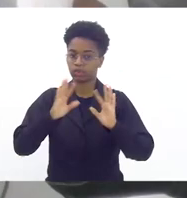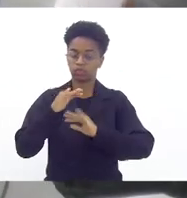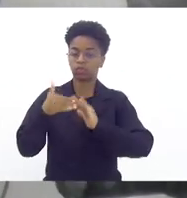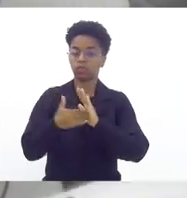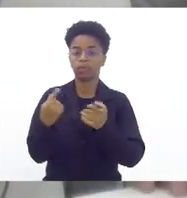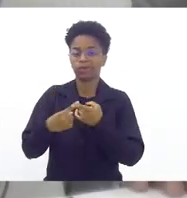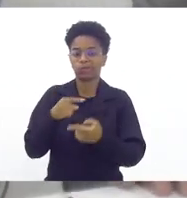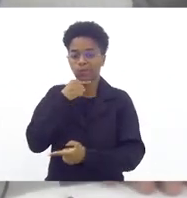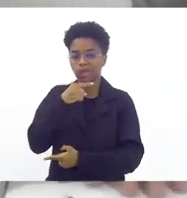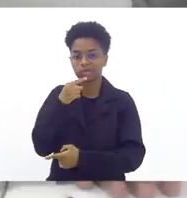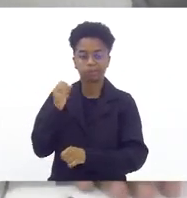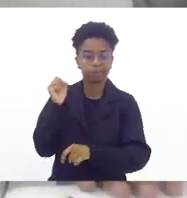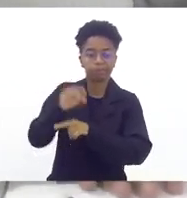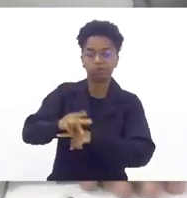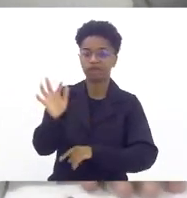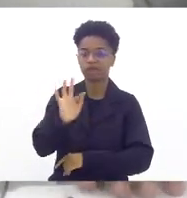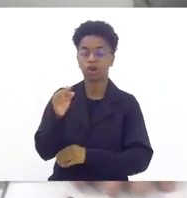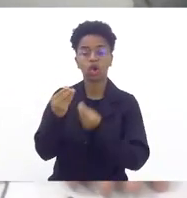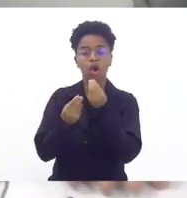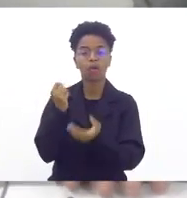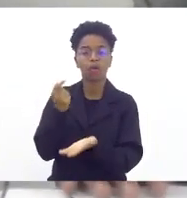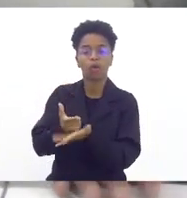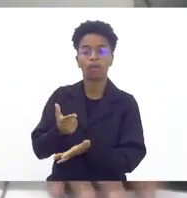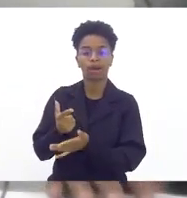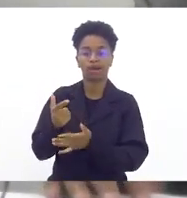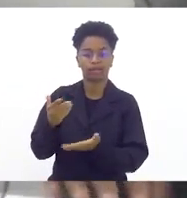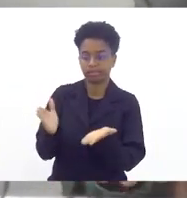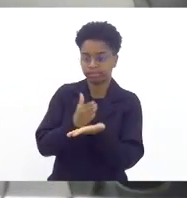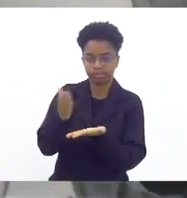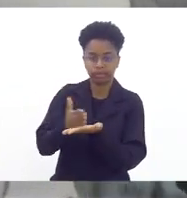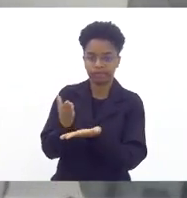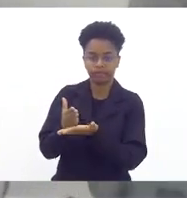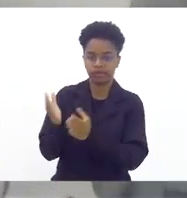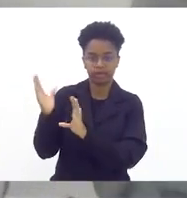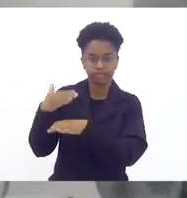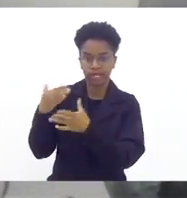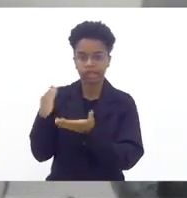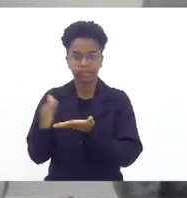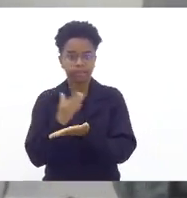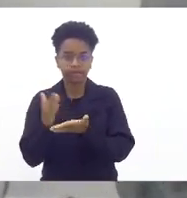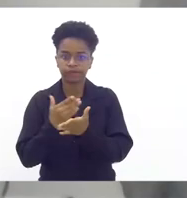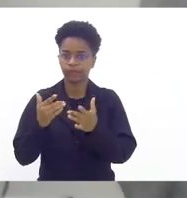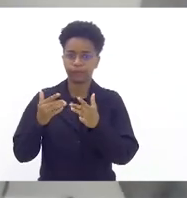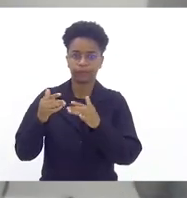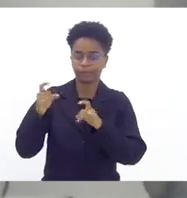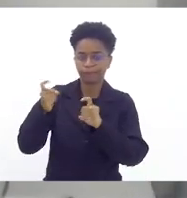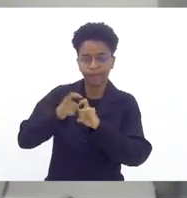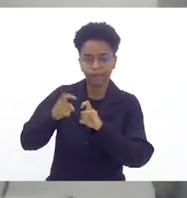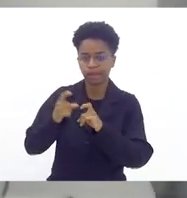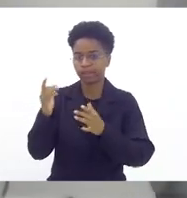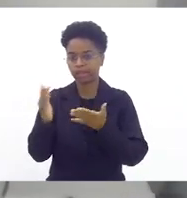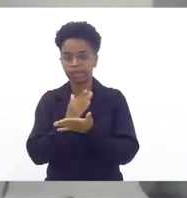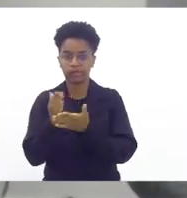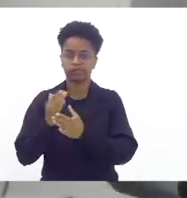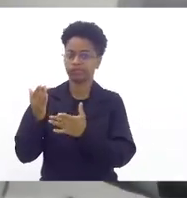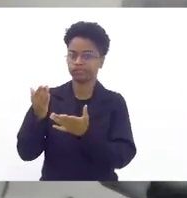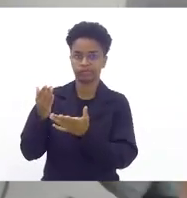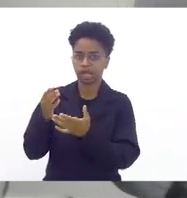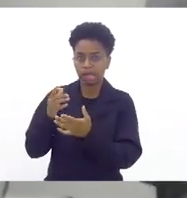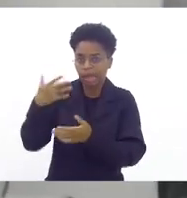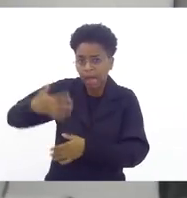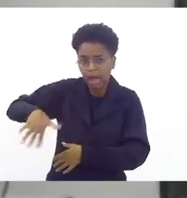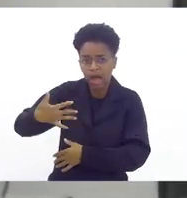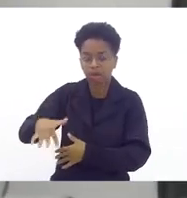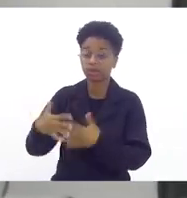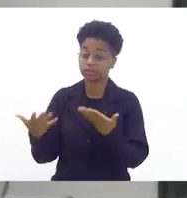um livro de medicina, um livro de direito, um livro de engenharia que está aos olhos da cara. Então isso também é importante, porque você vai vindo, você